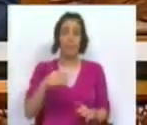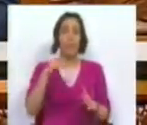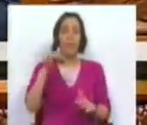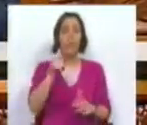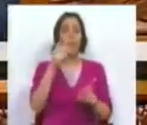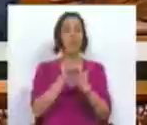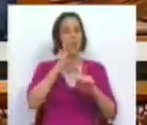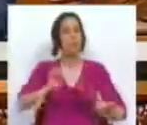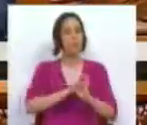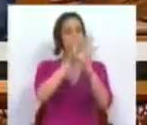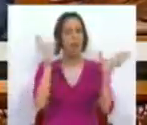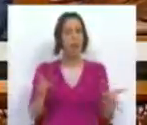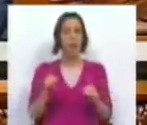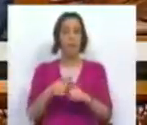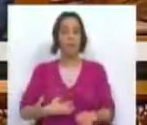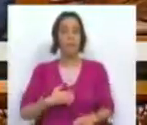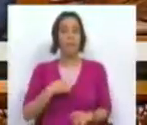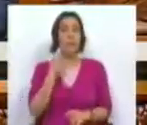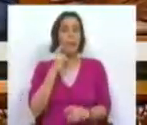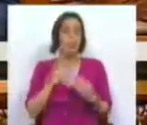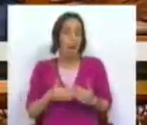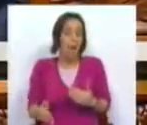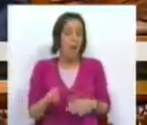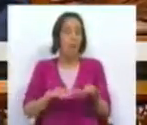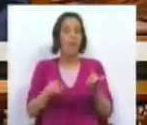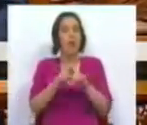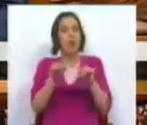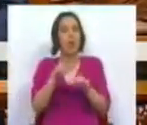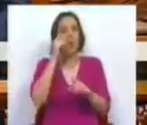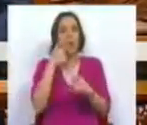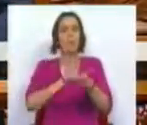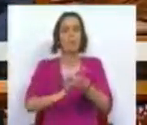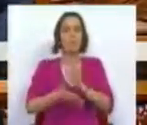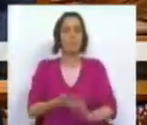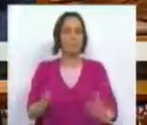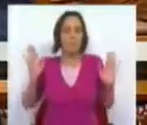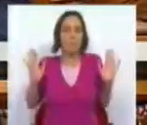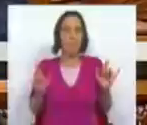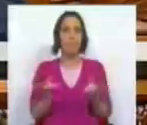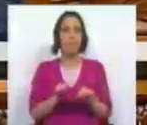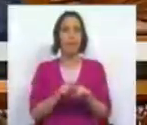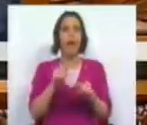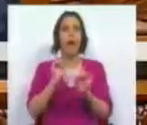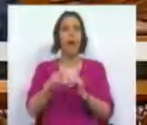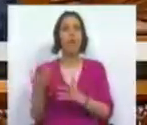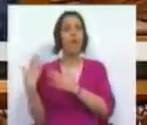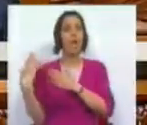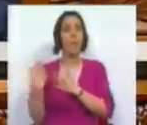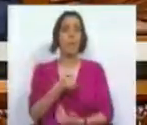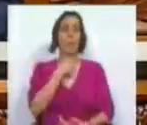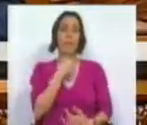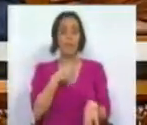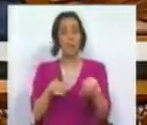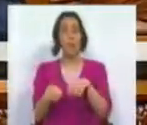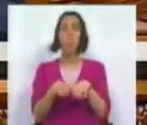Escolar foi claro e, talvez imbuído do espírito pascal, fez como Pilatos e lavou as mãos no que respeita à responsabilidade das